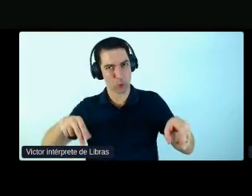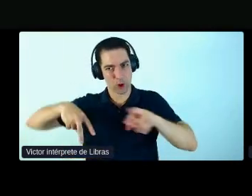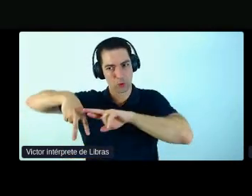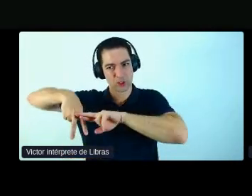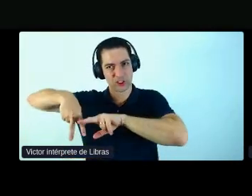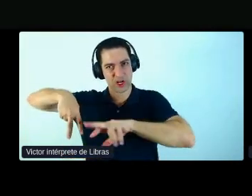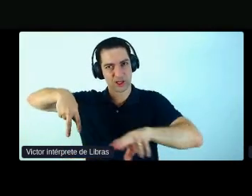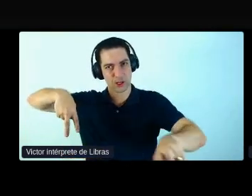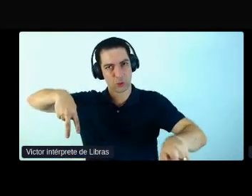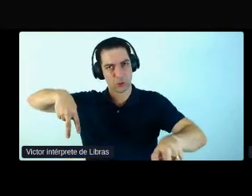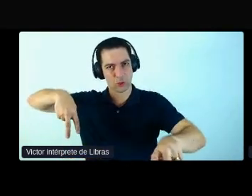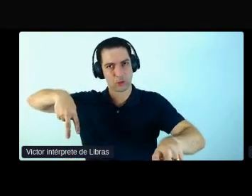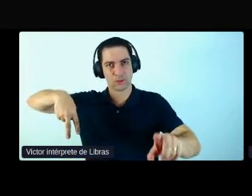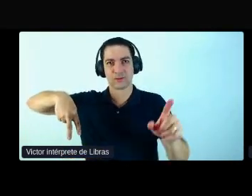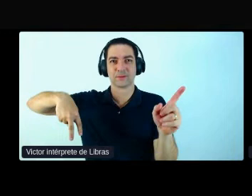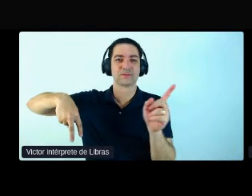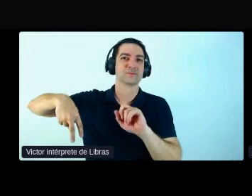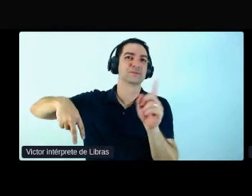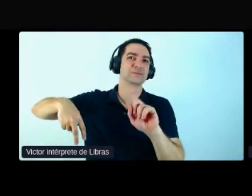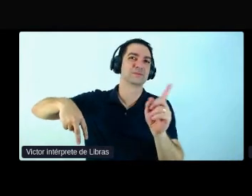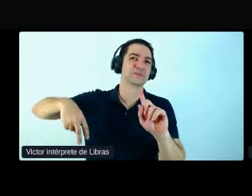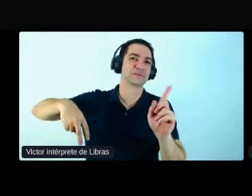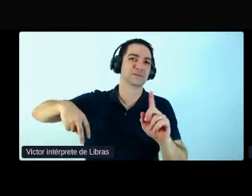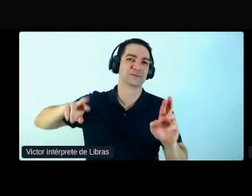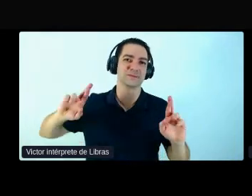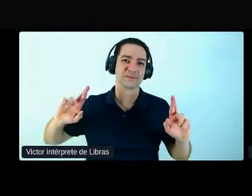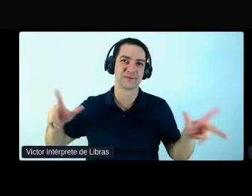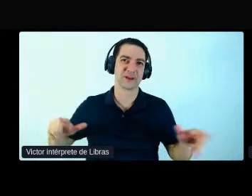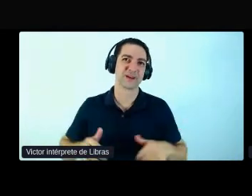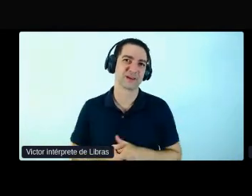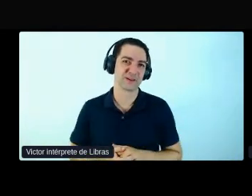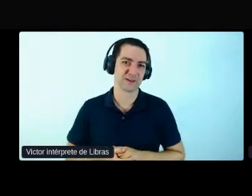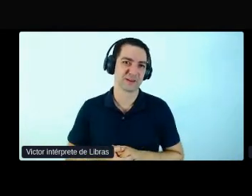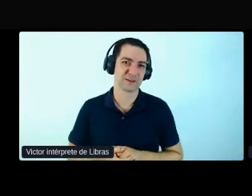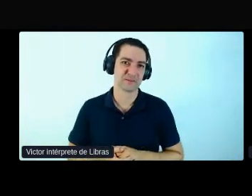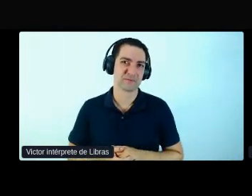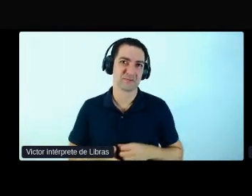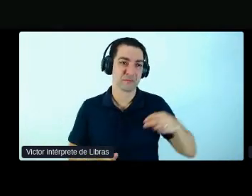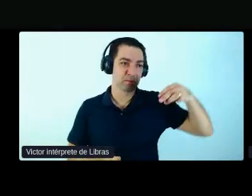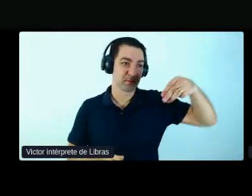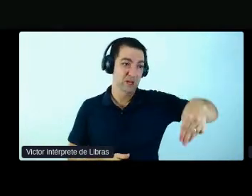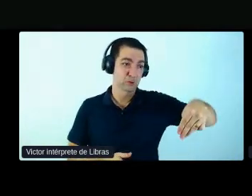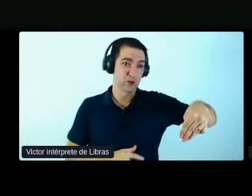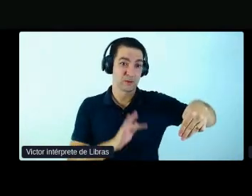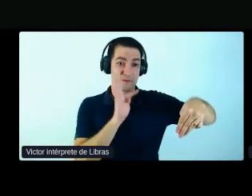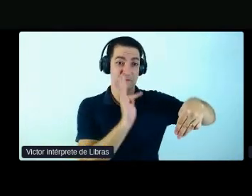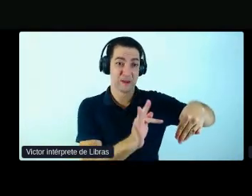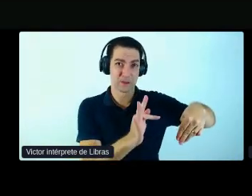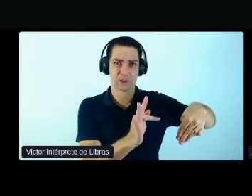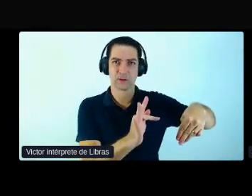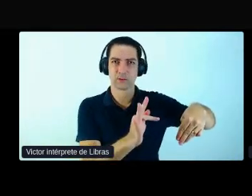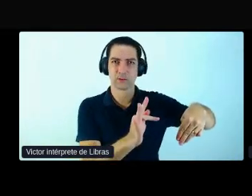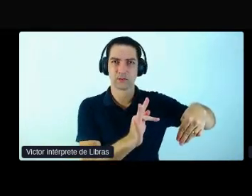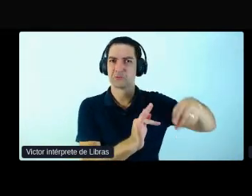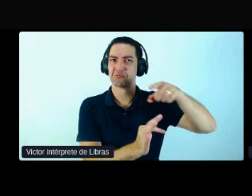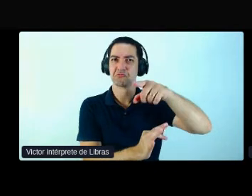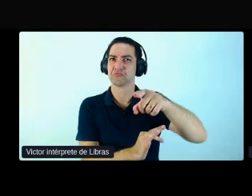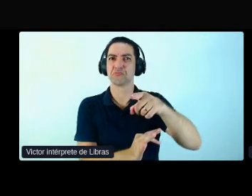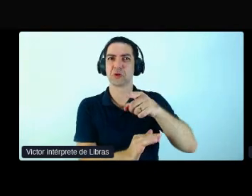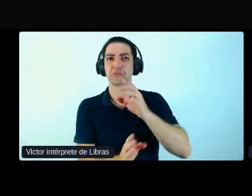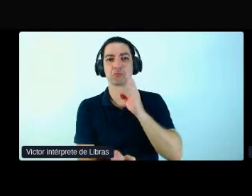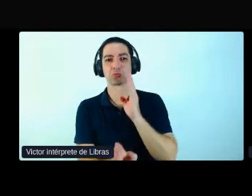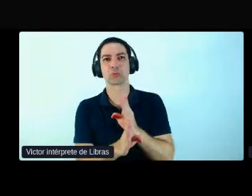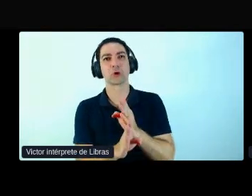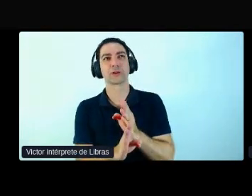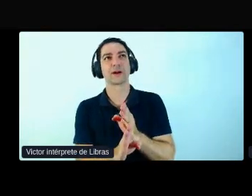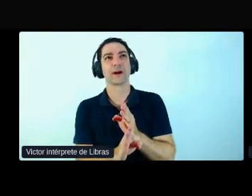identificando no nosso grupo de clientes, né, o que as mulheres consomem mais na minha padaria e o que os homens